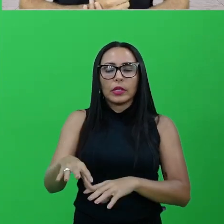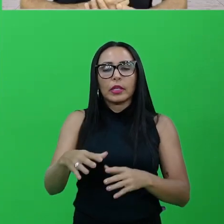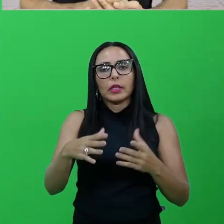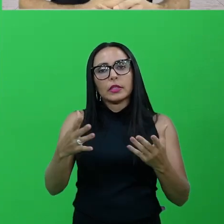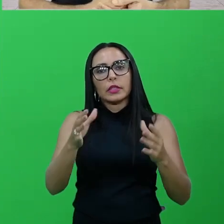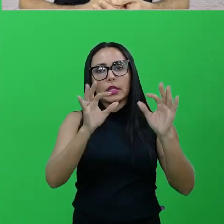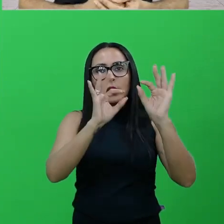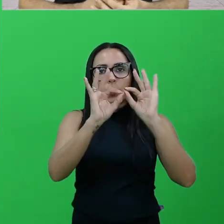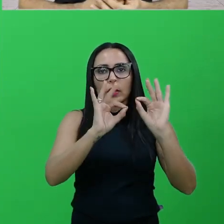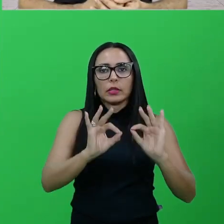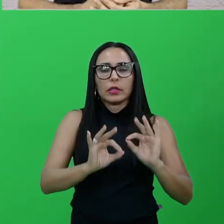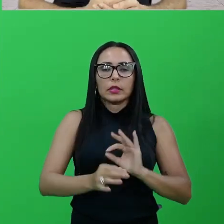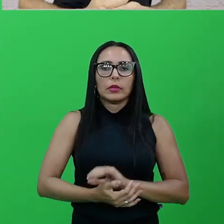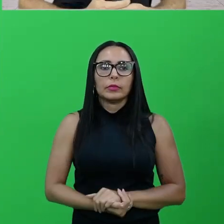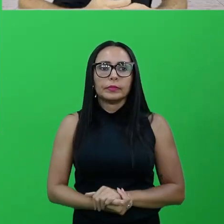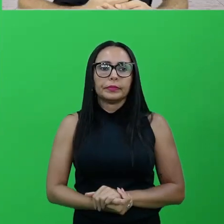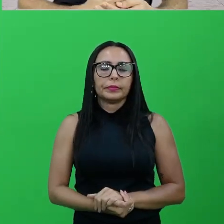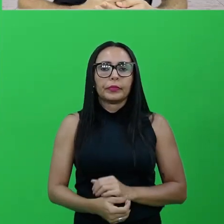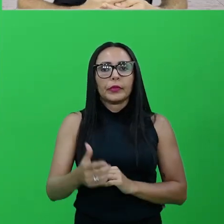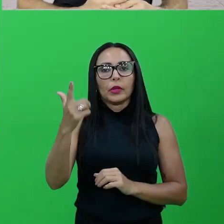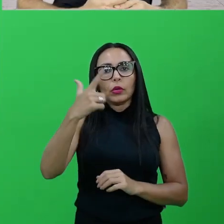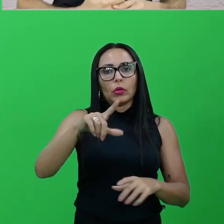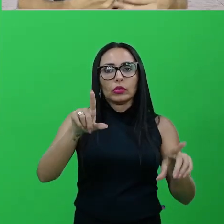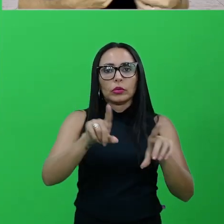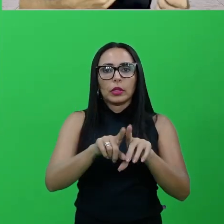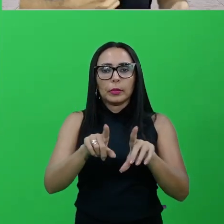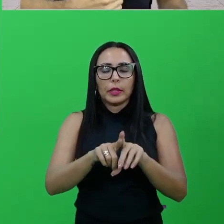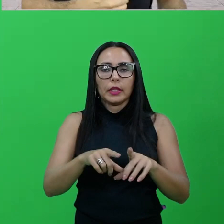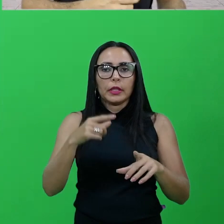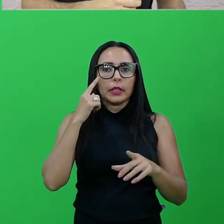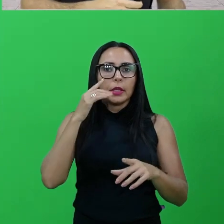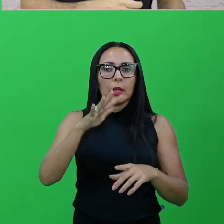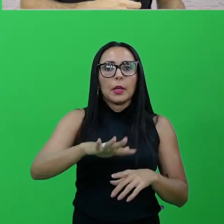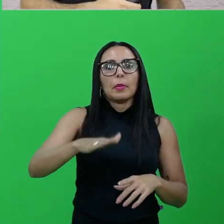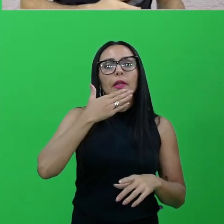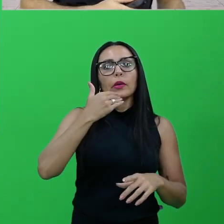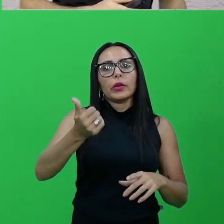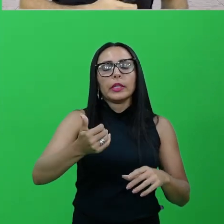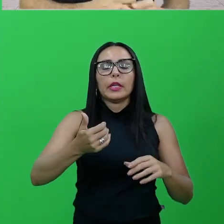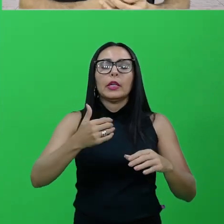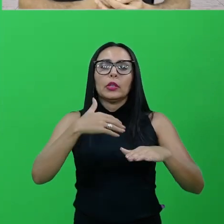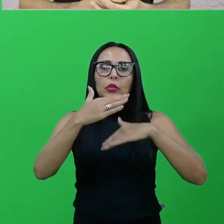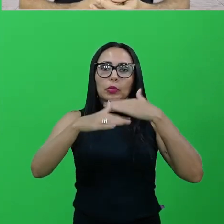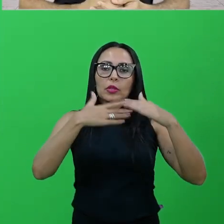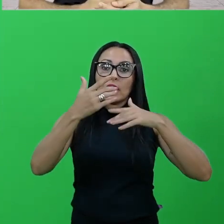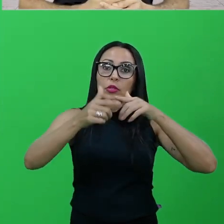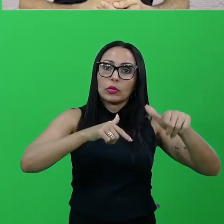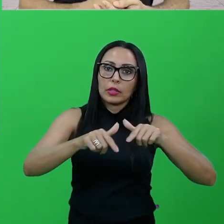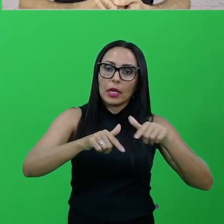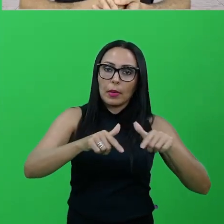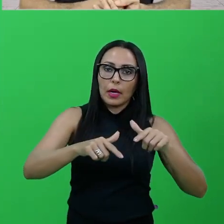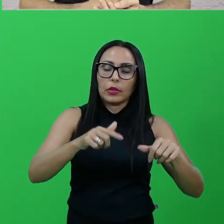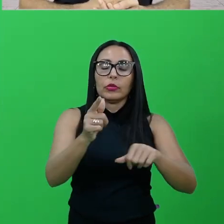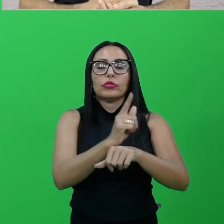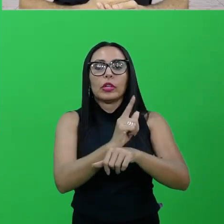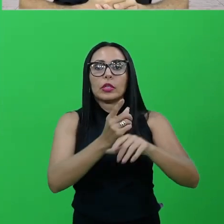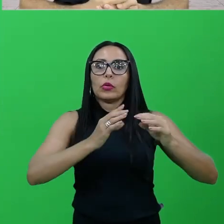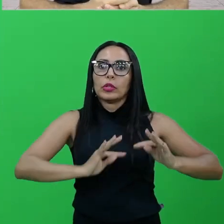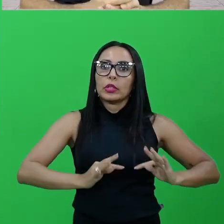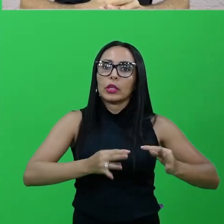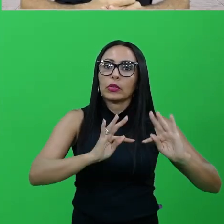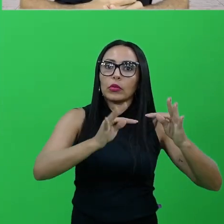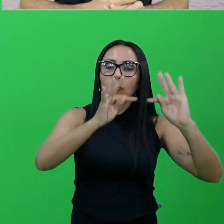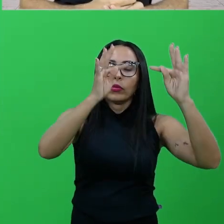tá? Outros números, as principais áreas da inovação são melhorias de processo de trabalho, gestão de tecnologia da